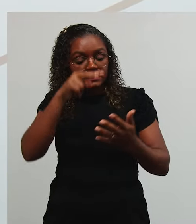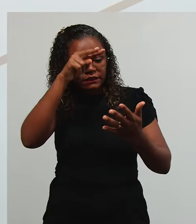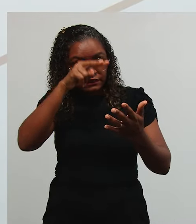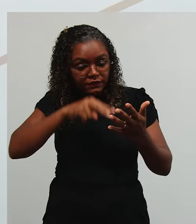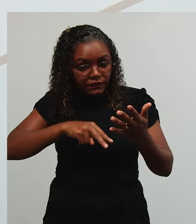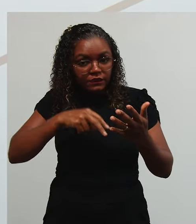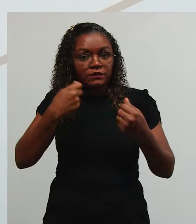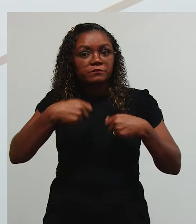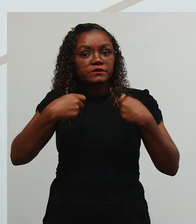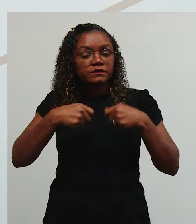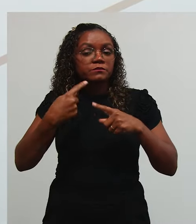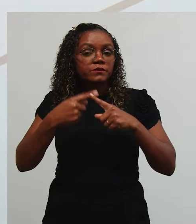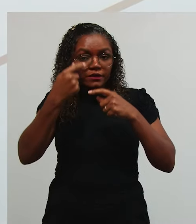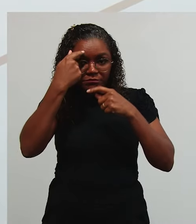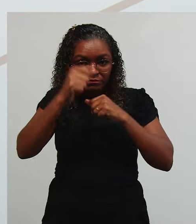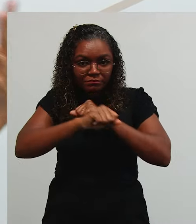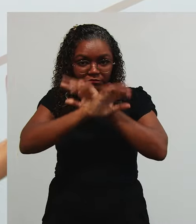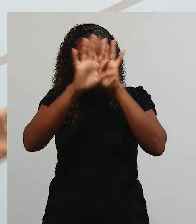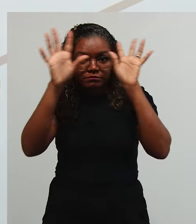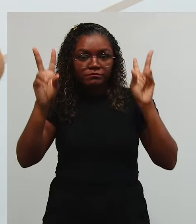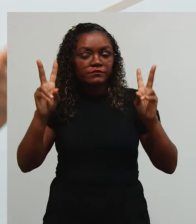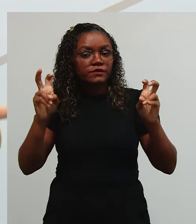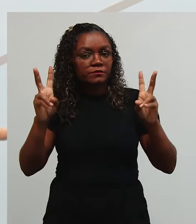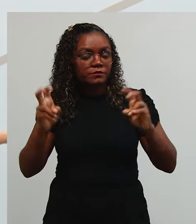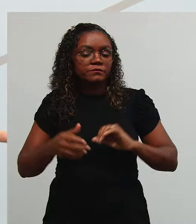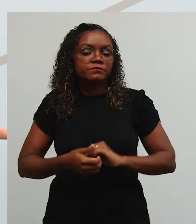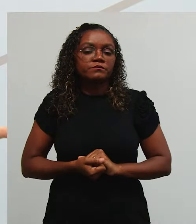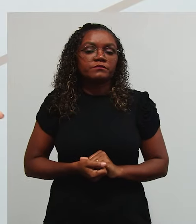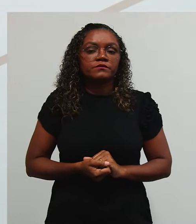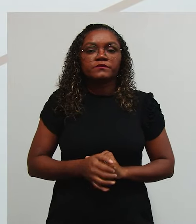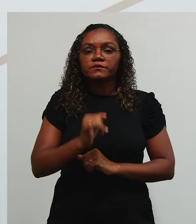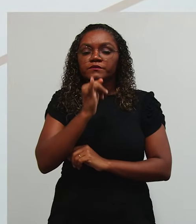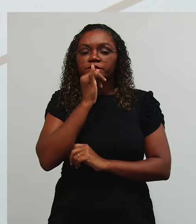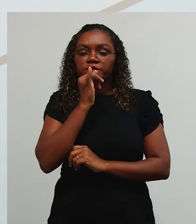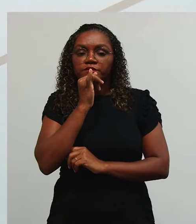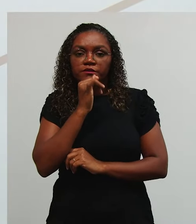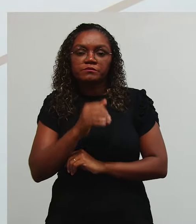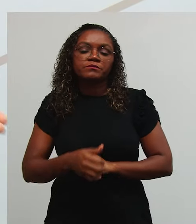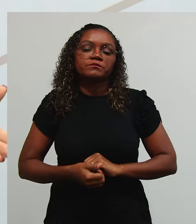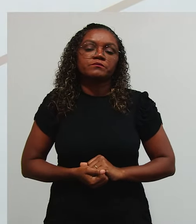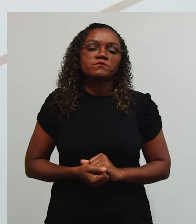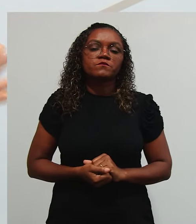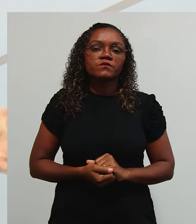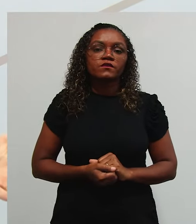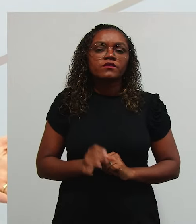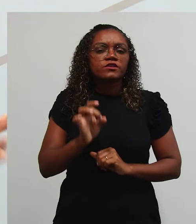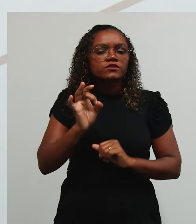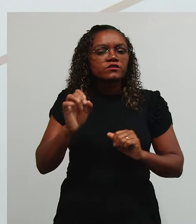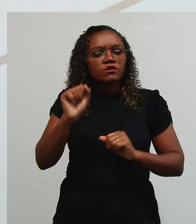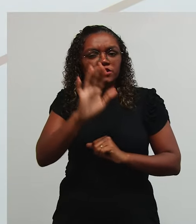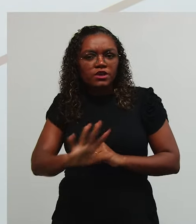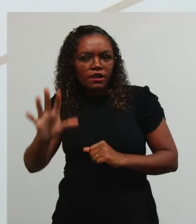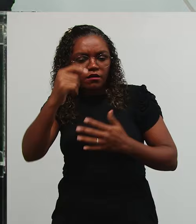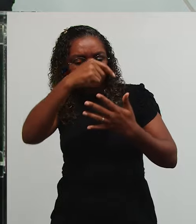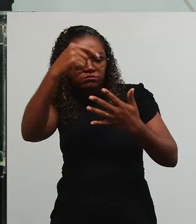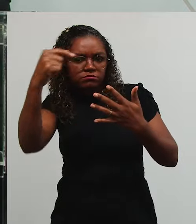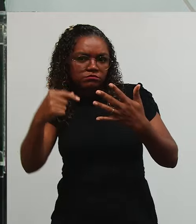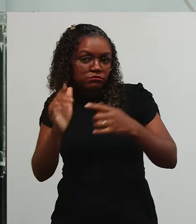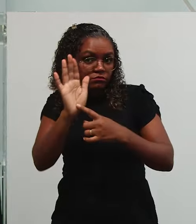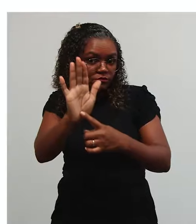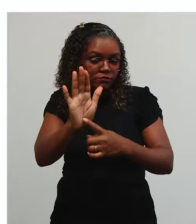vocês para para ter uma noção mais completa também das exceções tá aqui eu tô fazendo os apontamentos mais Gerais